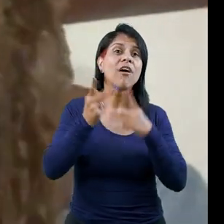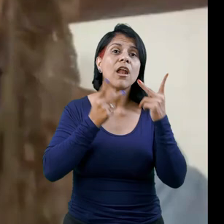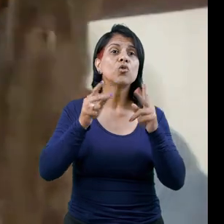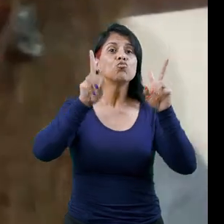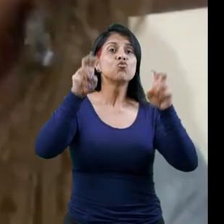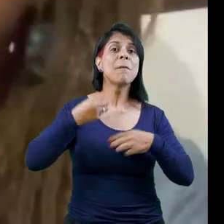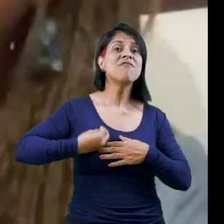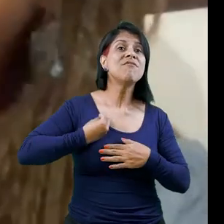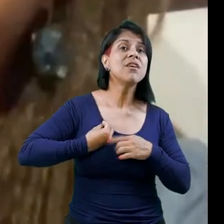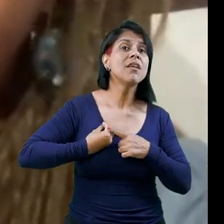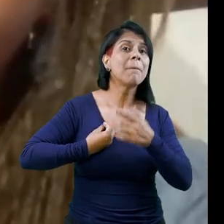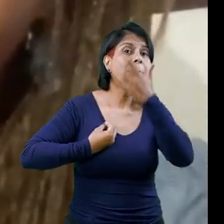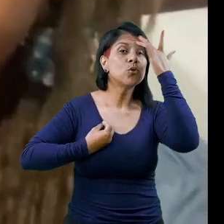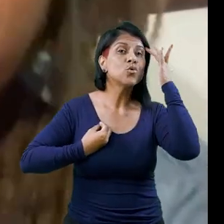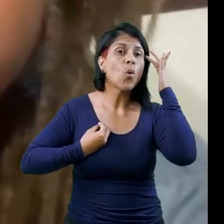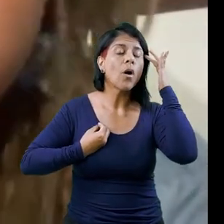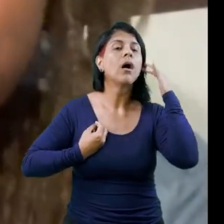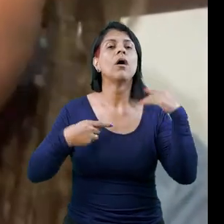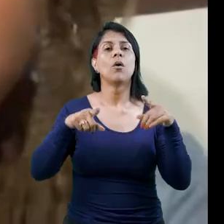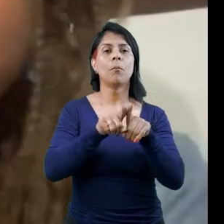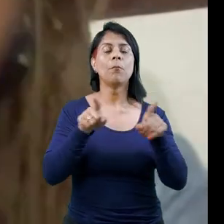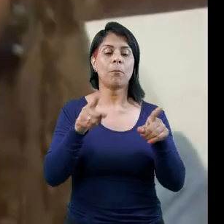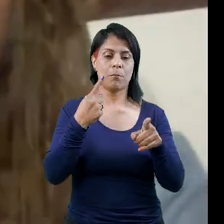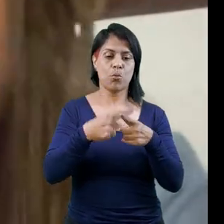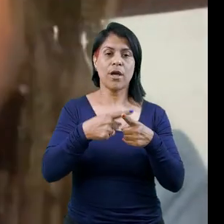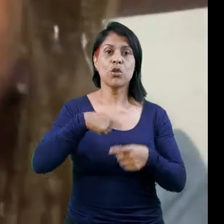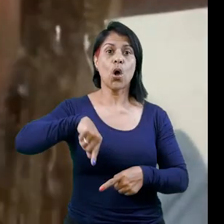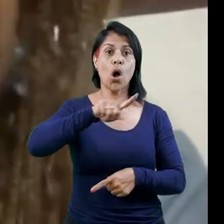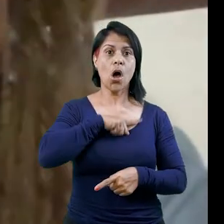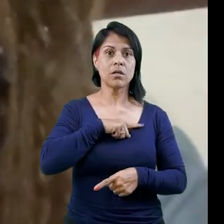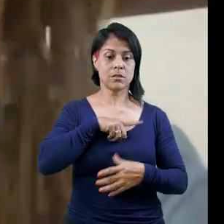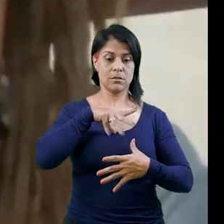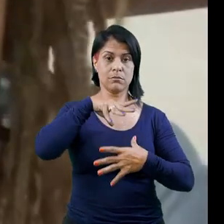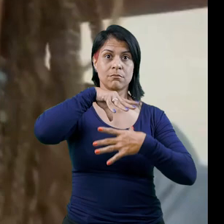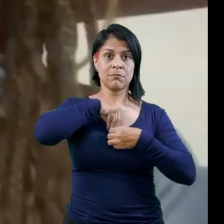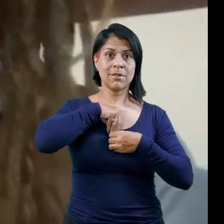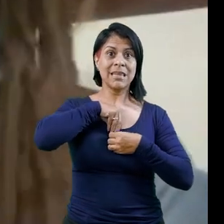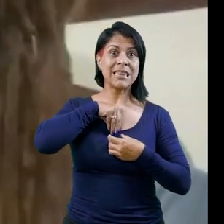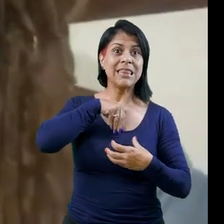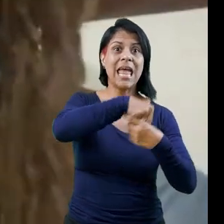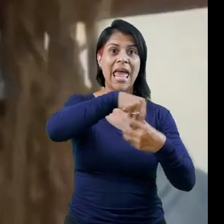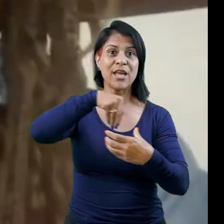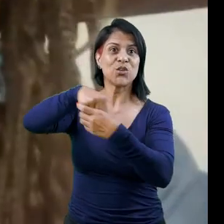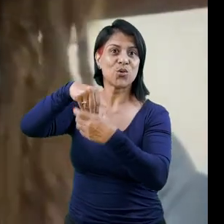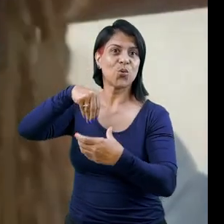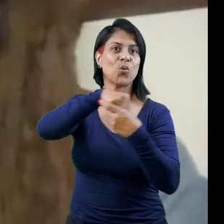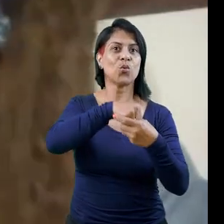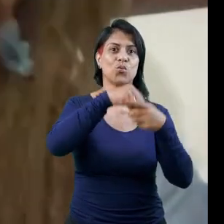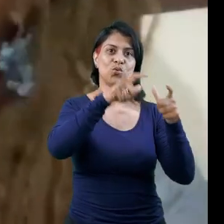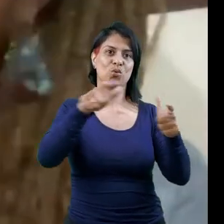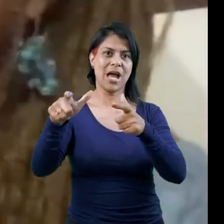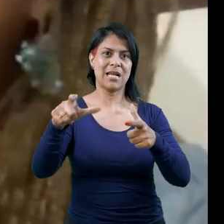vidas, né? Porque nossas vidas são a expansão desses lugares. Nossas vidas, os nossos corpos, os nossos